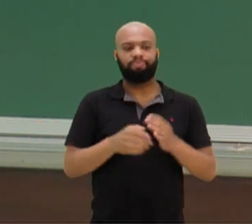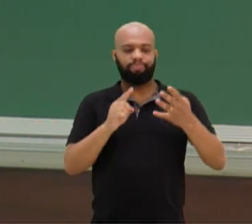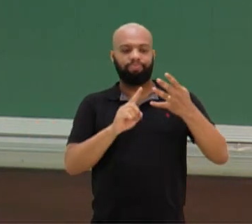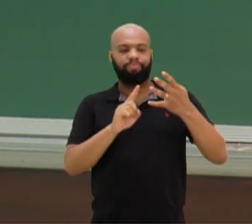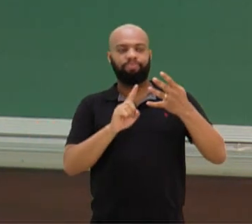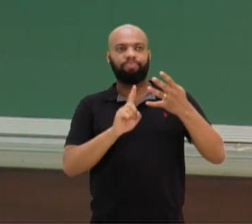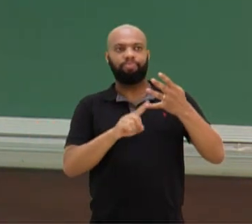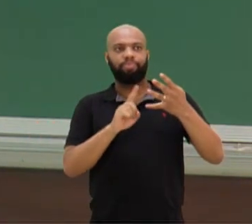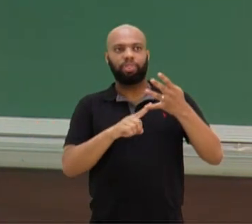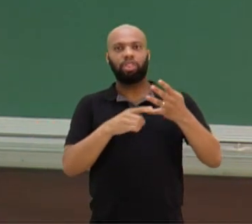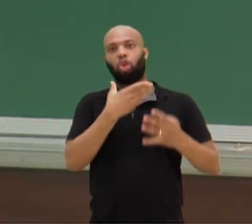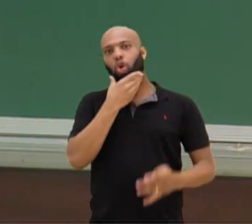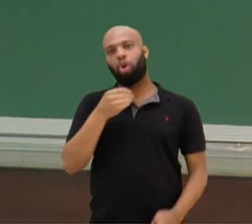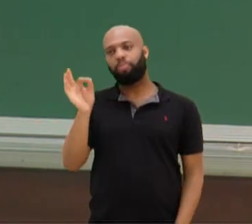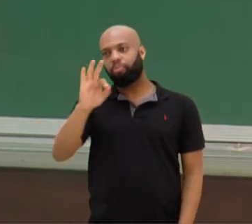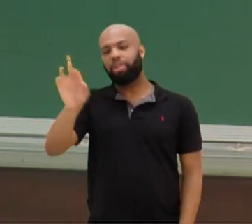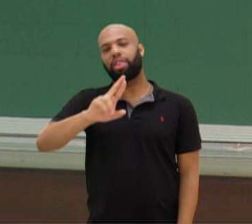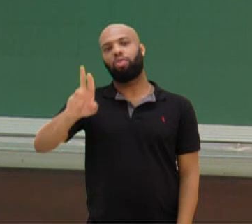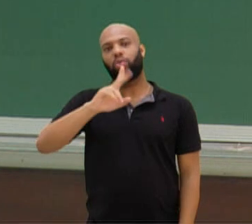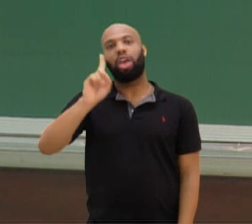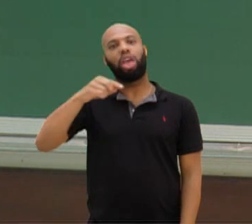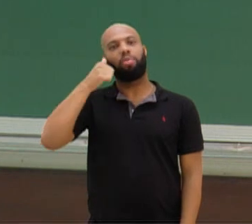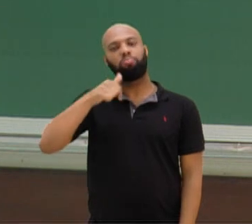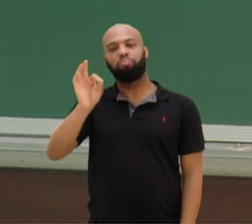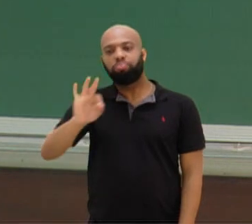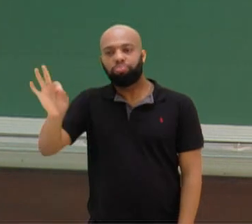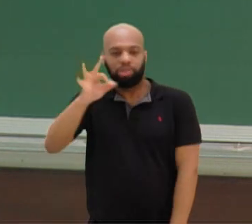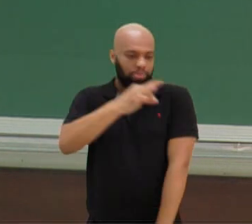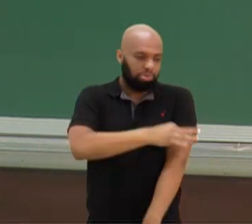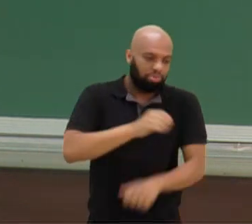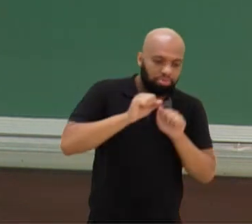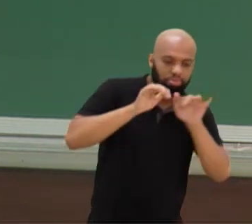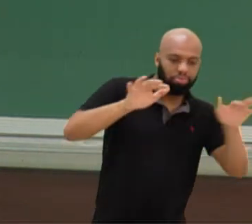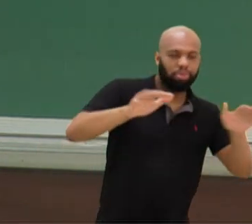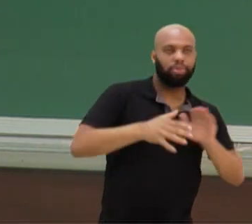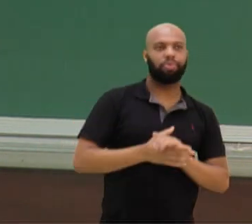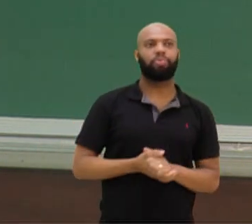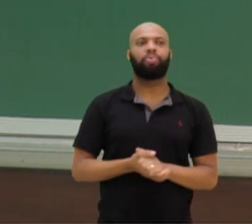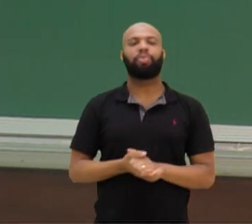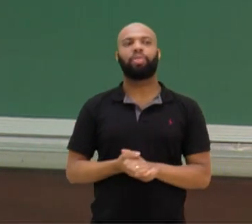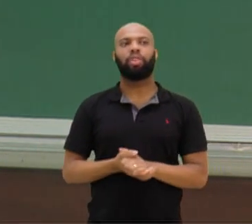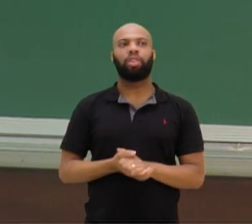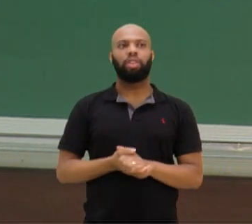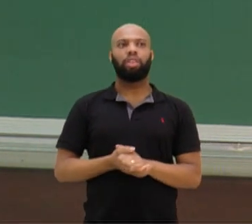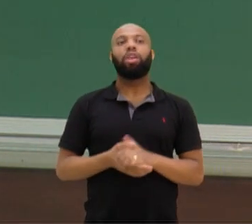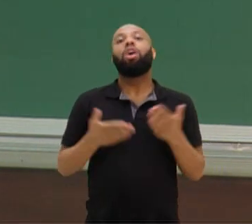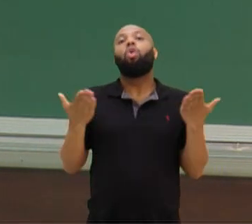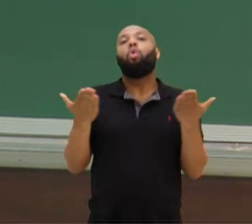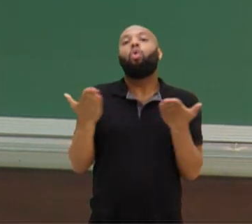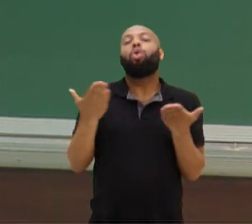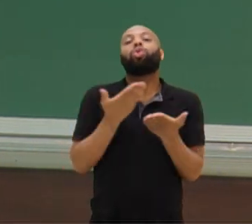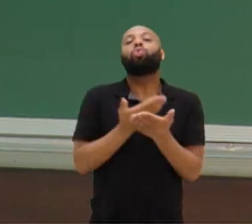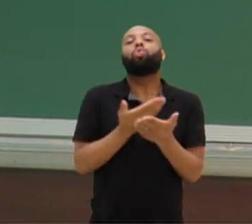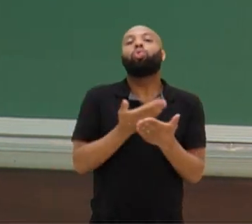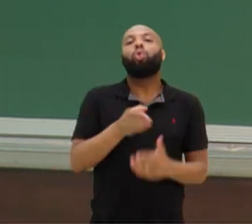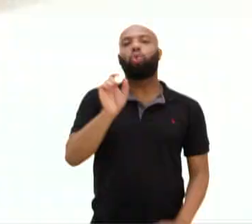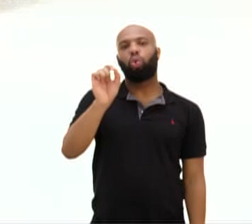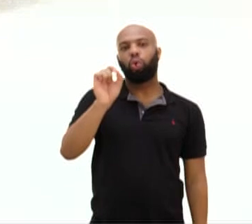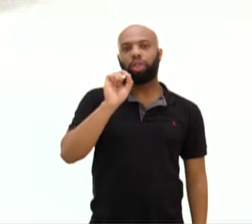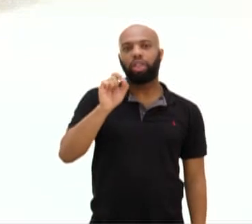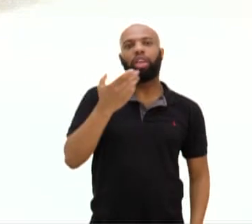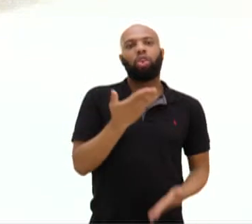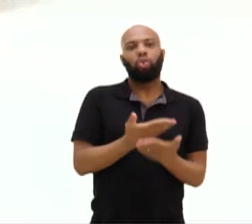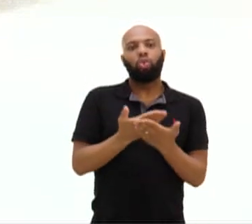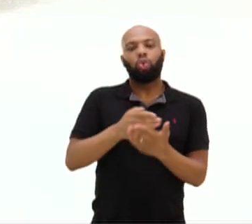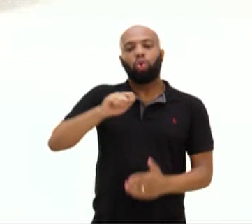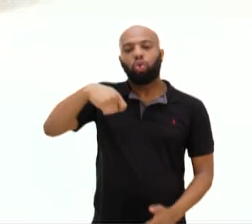já falou que é a fêmea, que é a hematófaga. O macho a gente chama de fitófago. Na aula de hoje, o que a gente viu, gente? Falou de